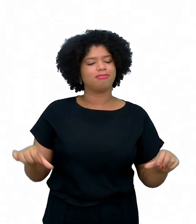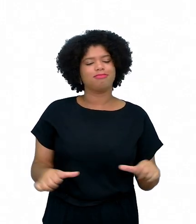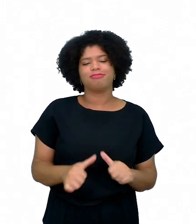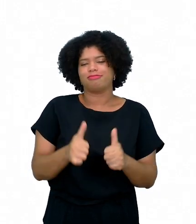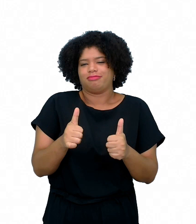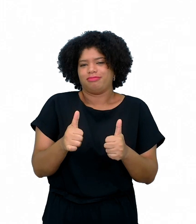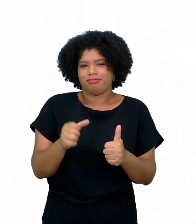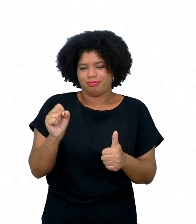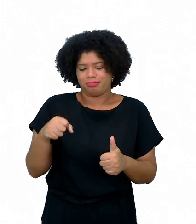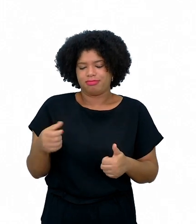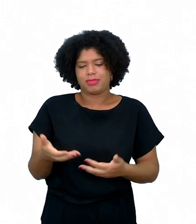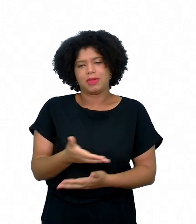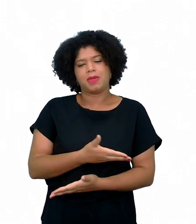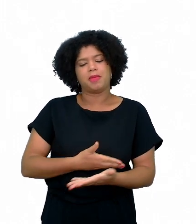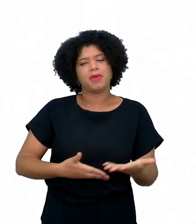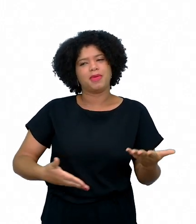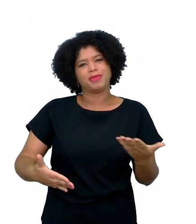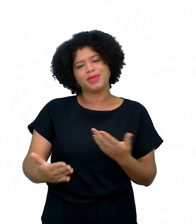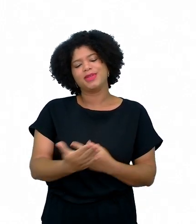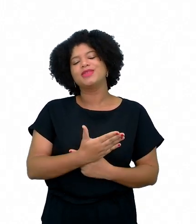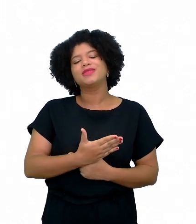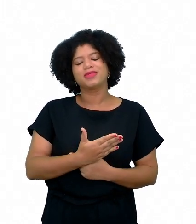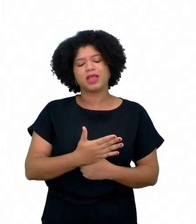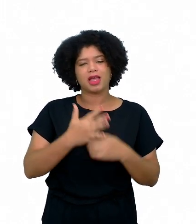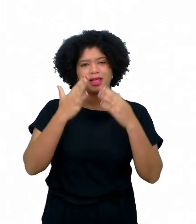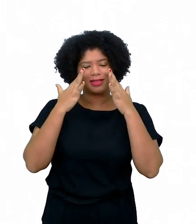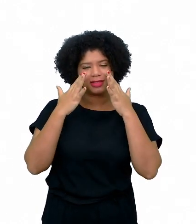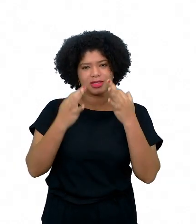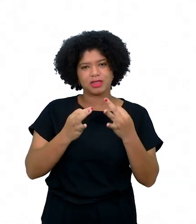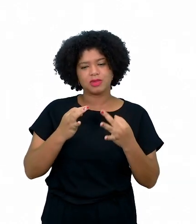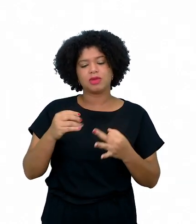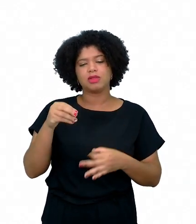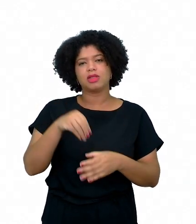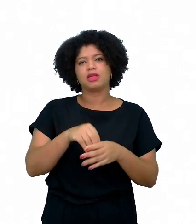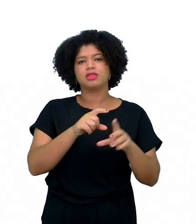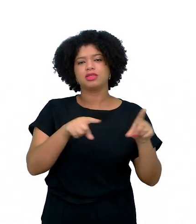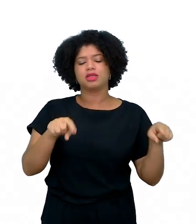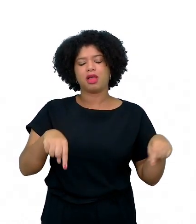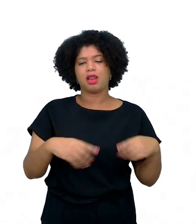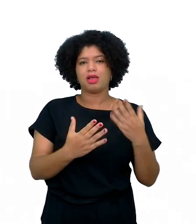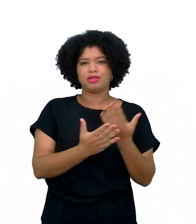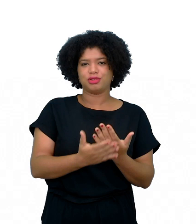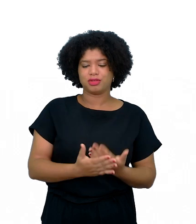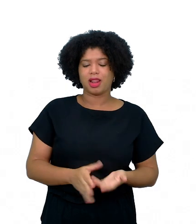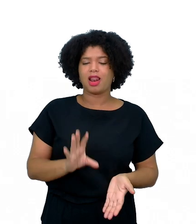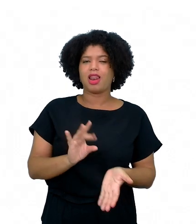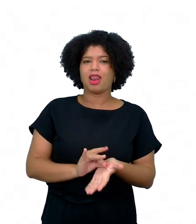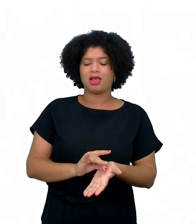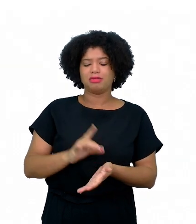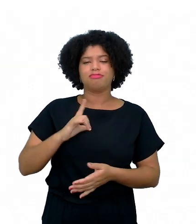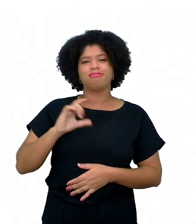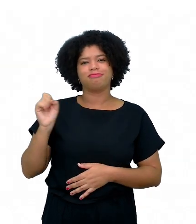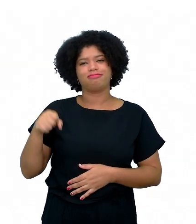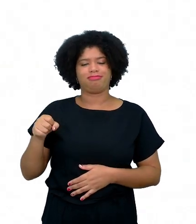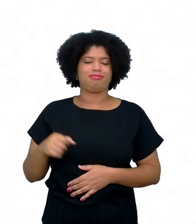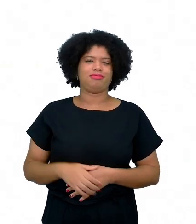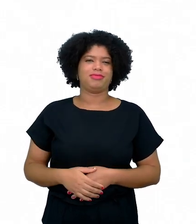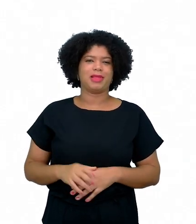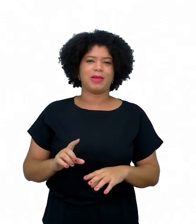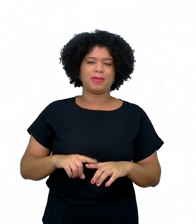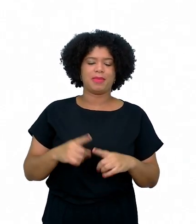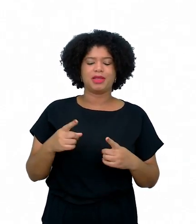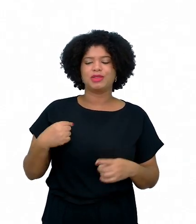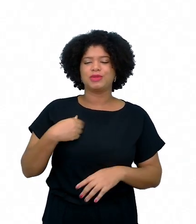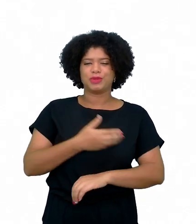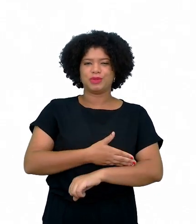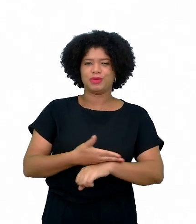nos ajuda, né, a olhar para a nossa sala de aula, para a nossa realidade. Mas uma coisa aqui que eu